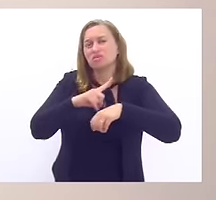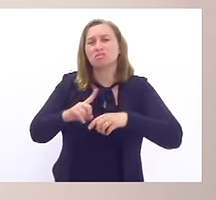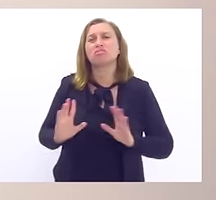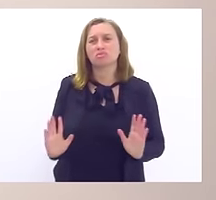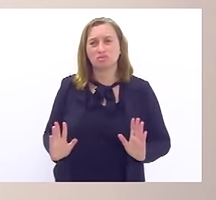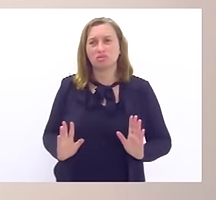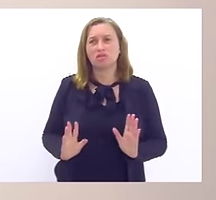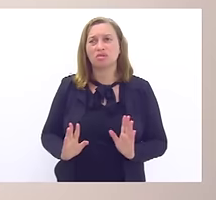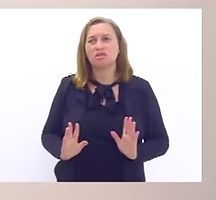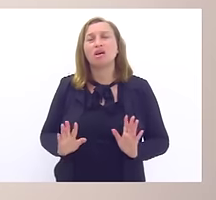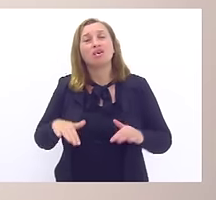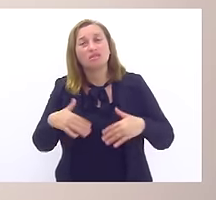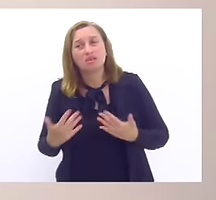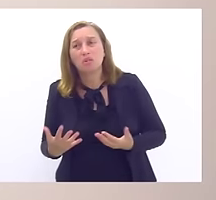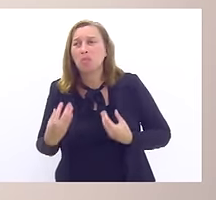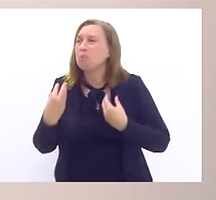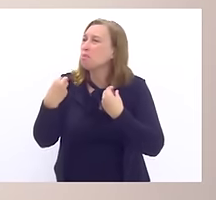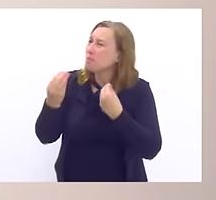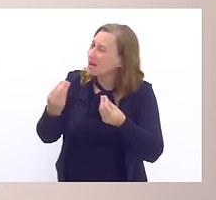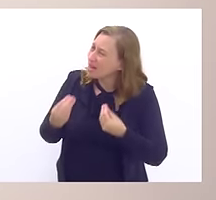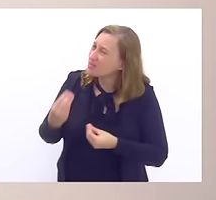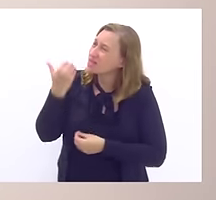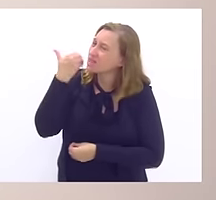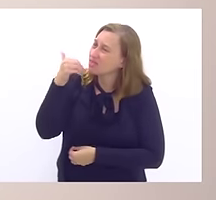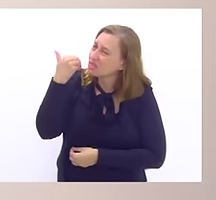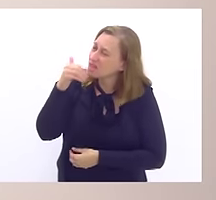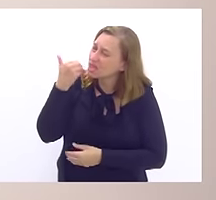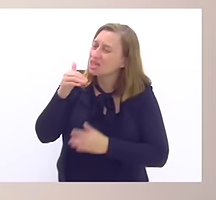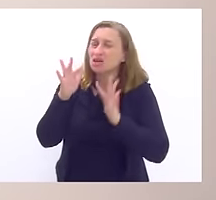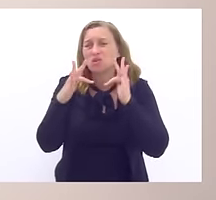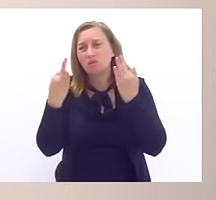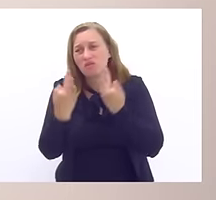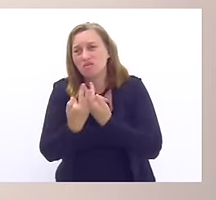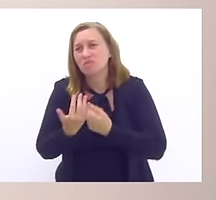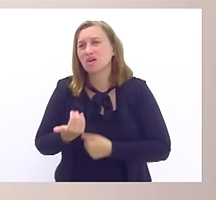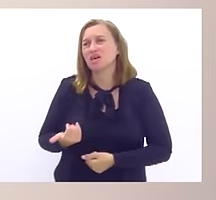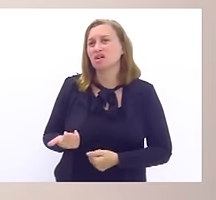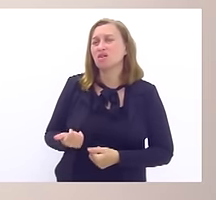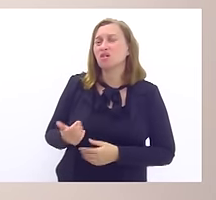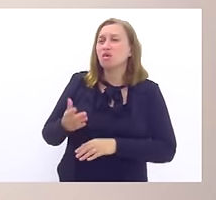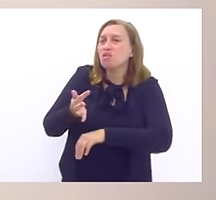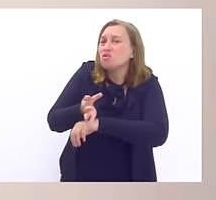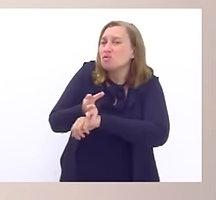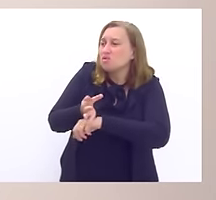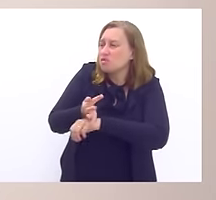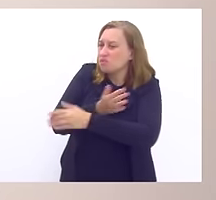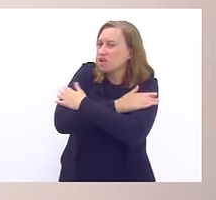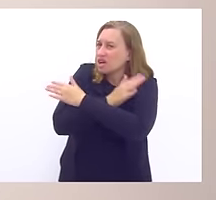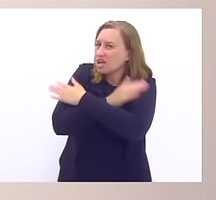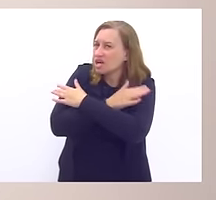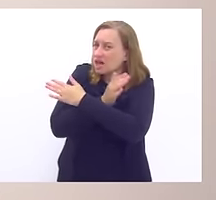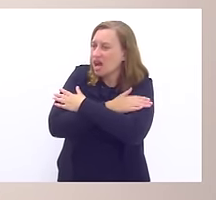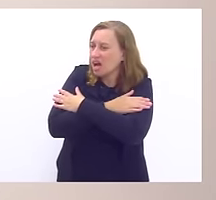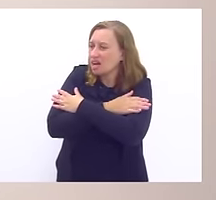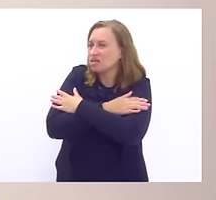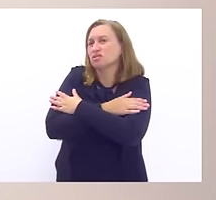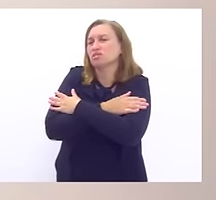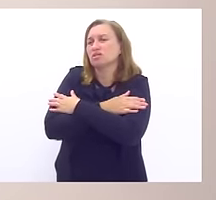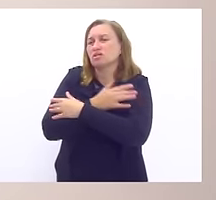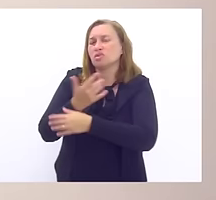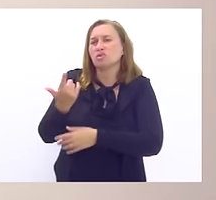e para que fazer essa covardia com uma família que no feriado tava tentando ganhar o seu sustento